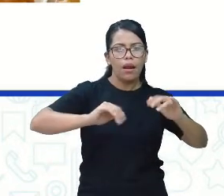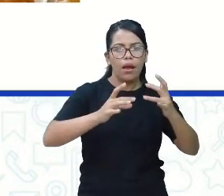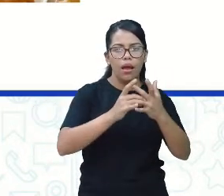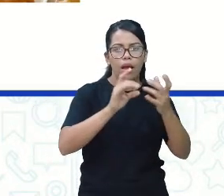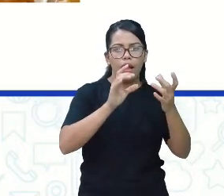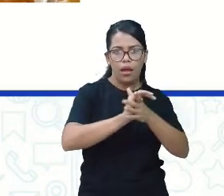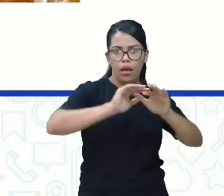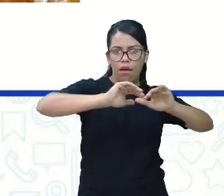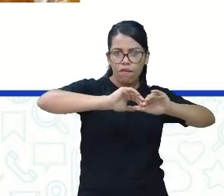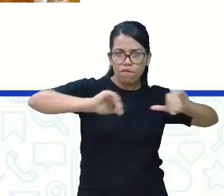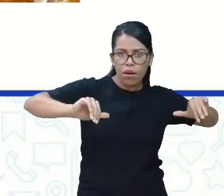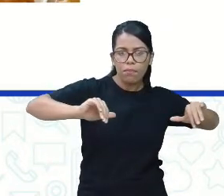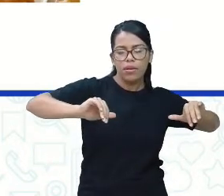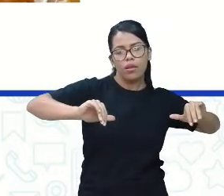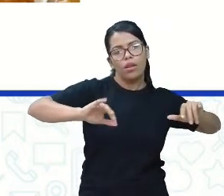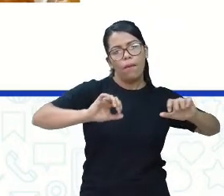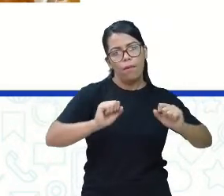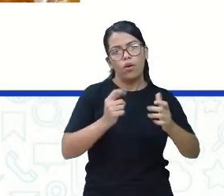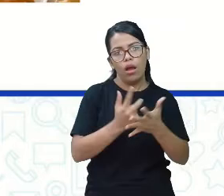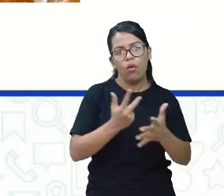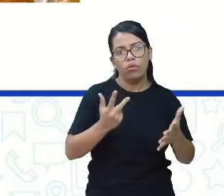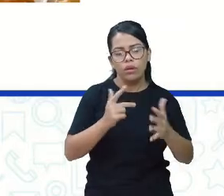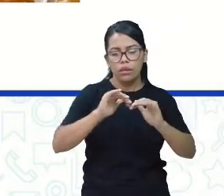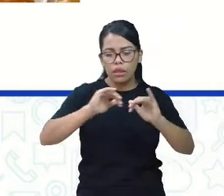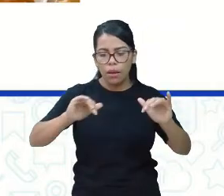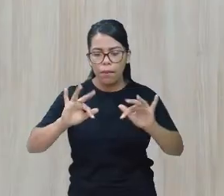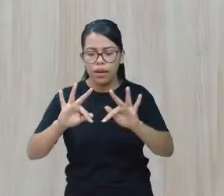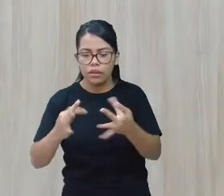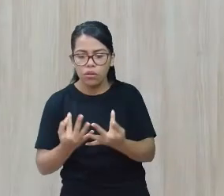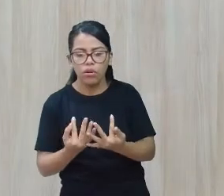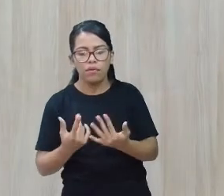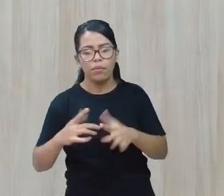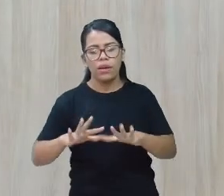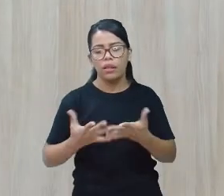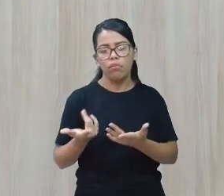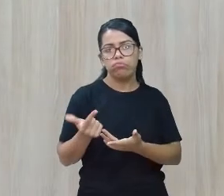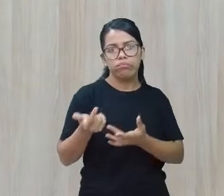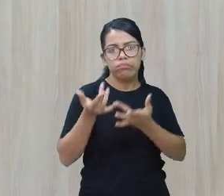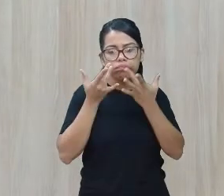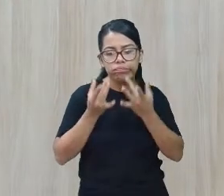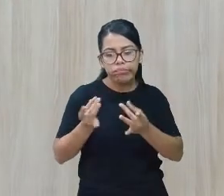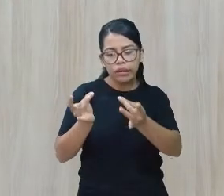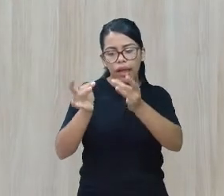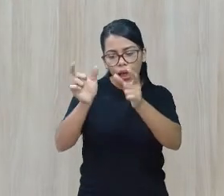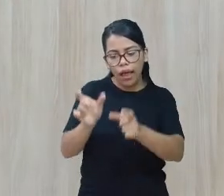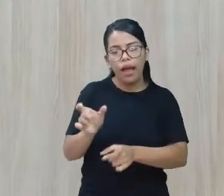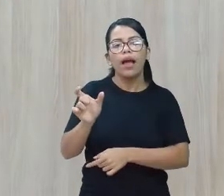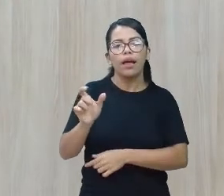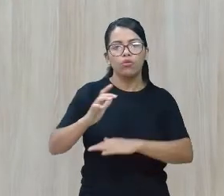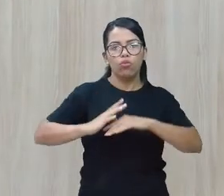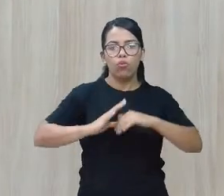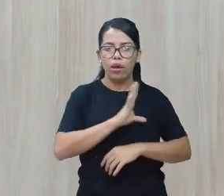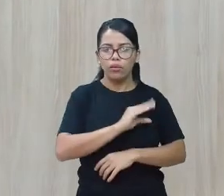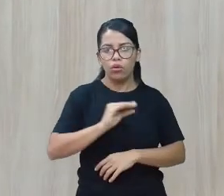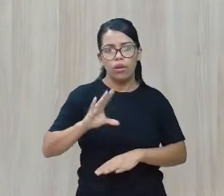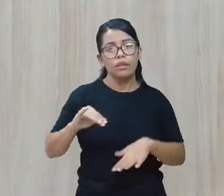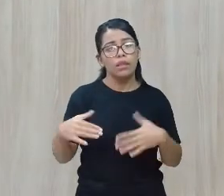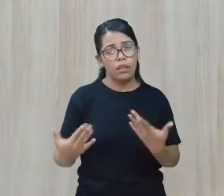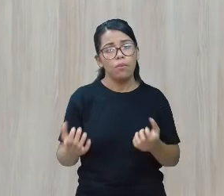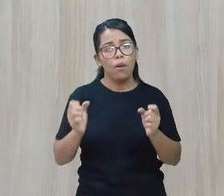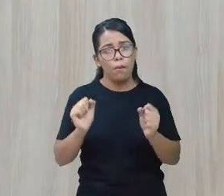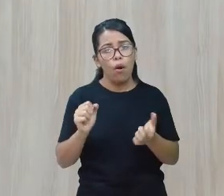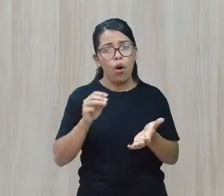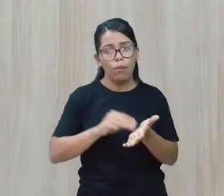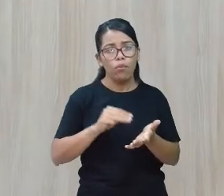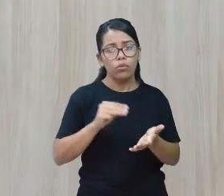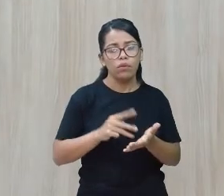vez mais afastados dos filhos. Então, esses também são fatores que podem desencadear a jovem,